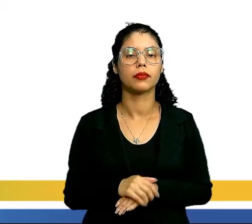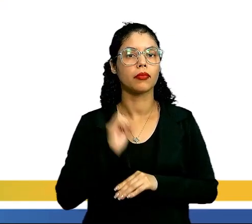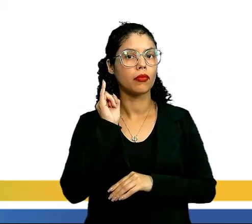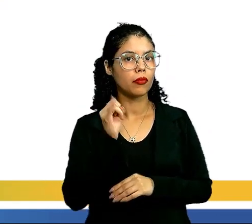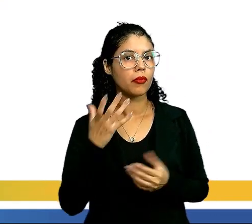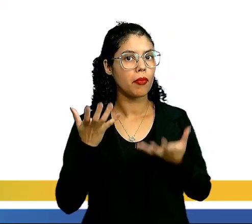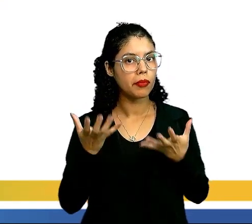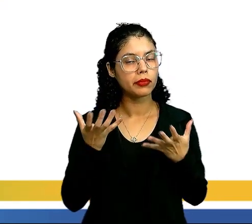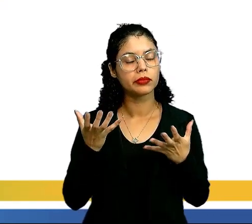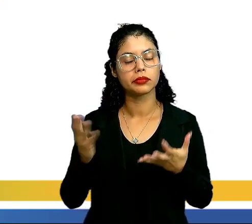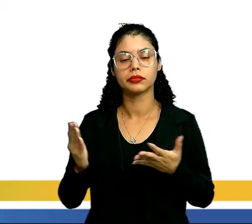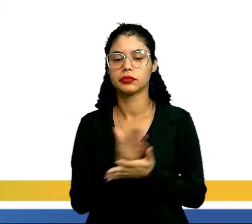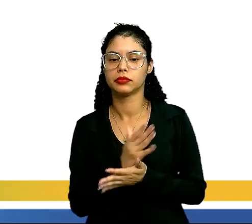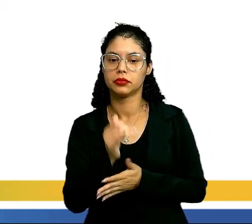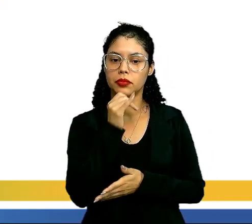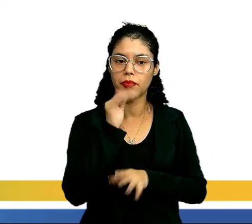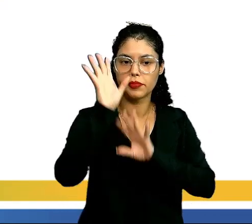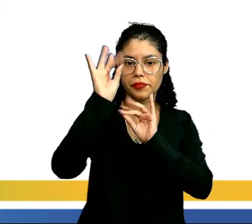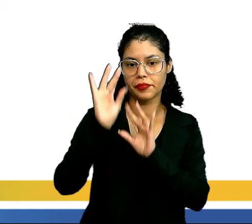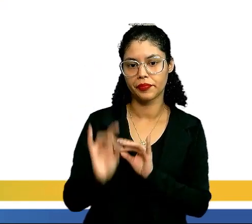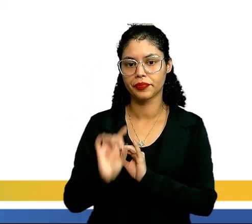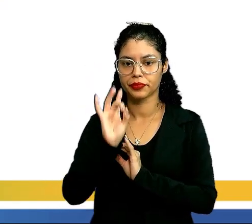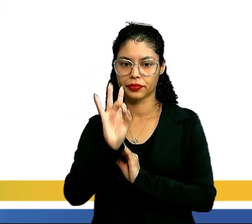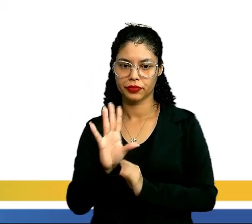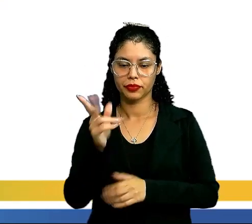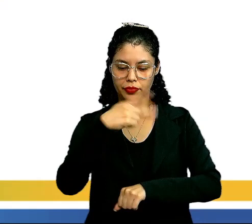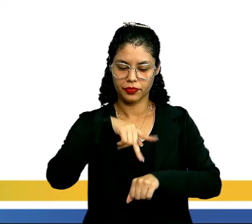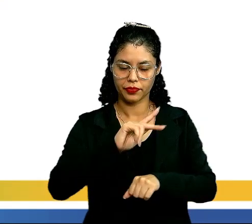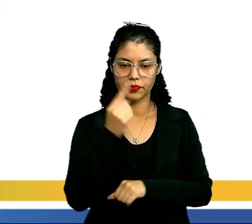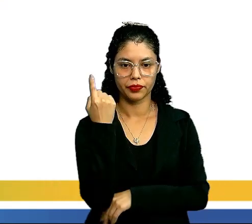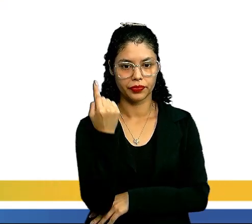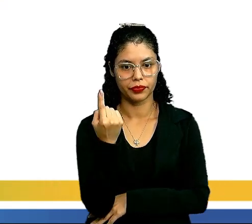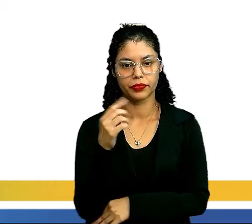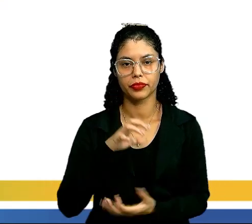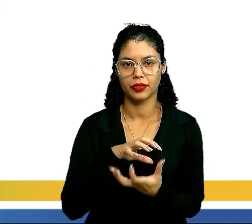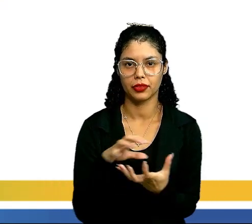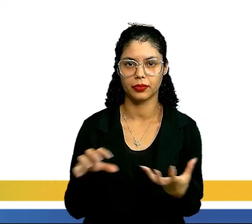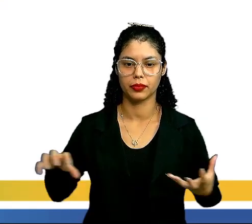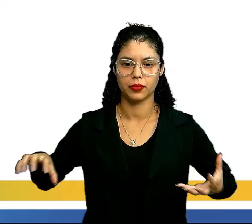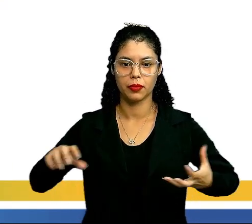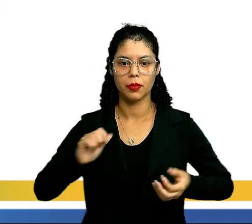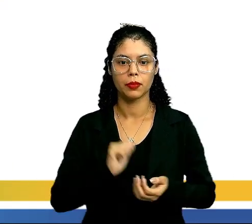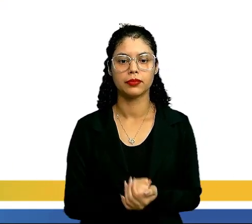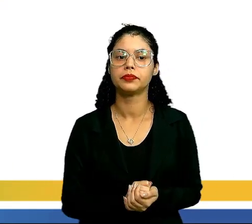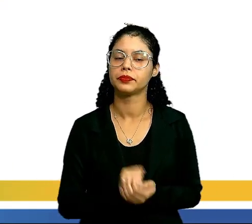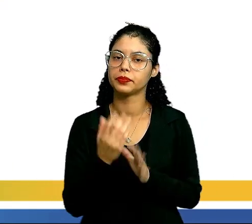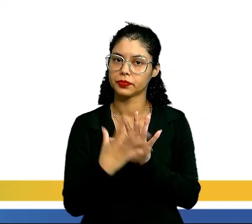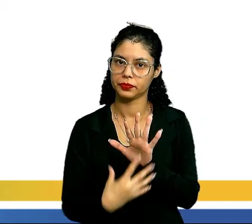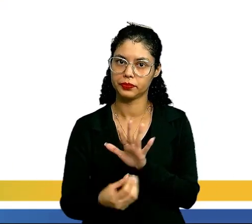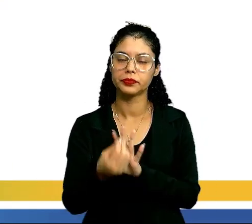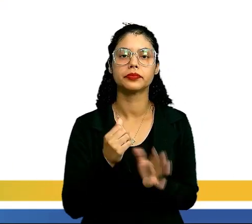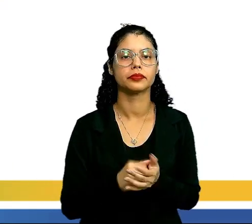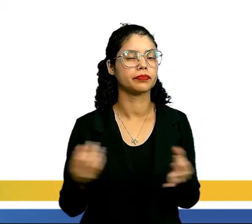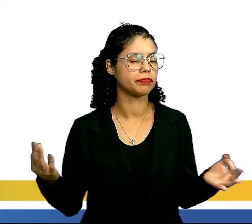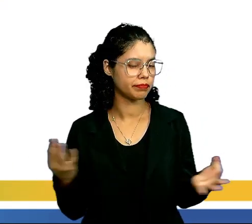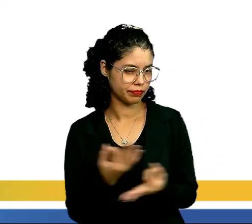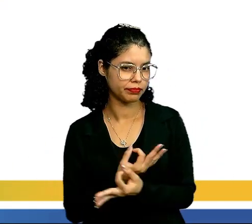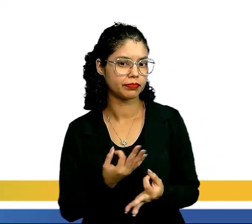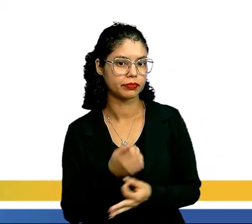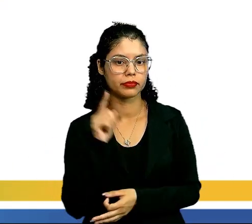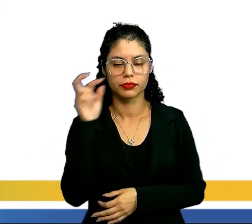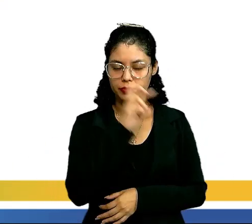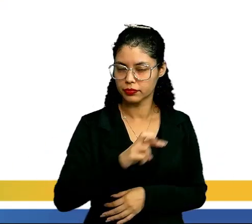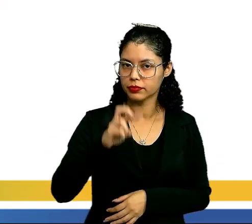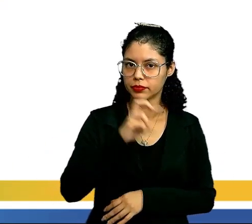você quer, por exemplo, destacar apenas um país ou apenas um continente, essa projeção ela vai ser perfeita para a